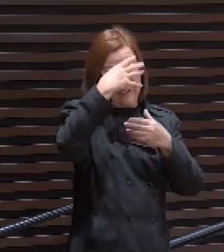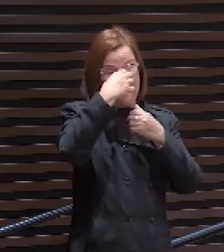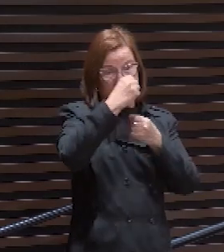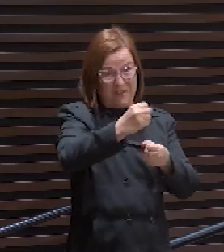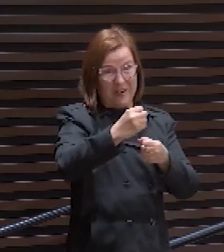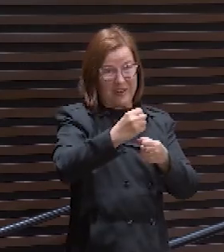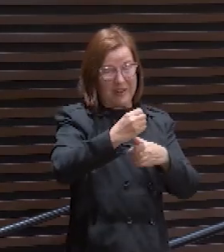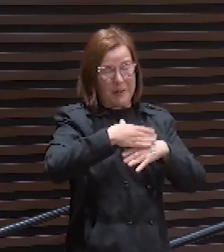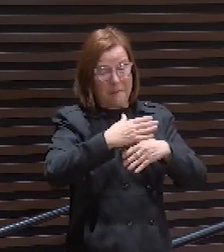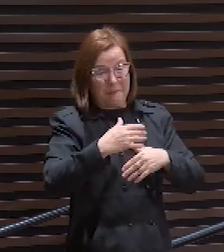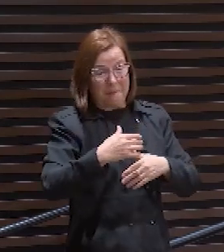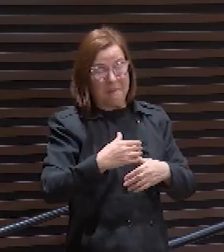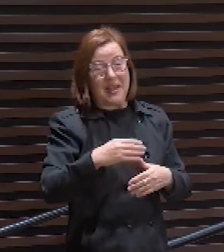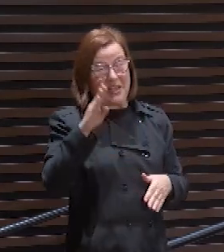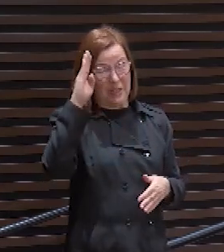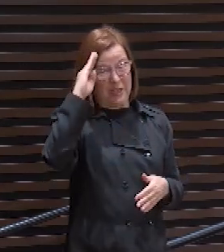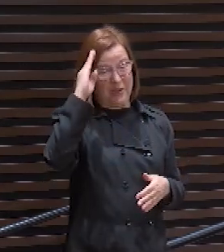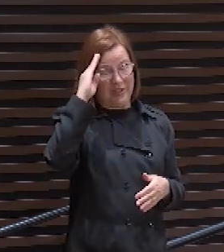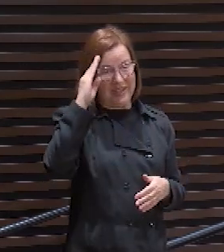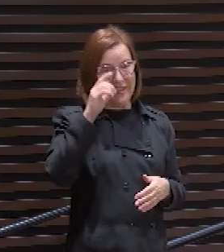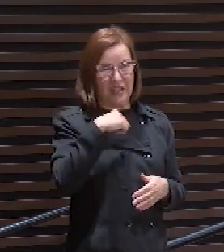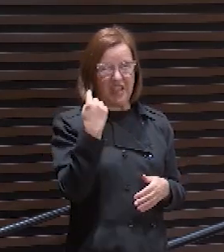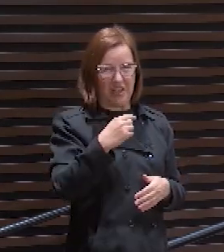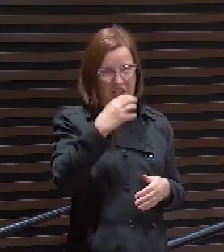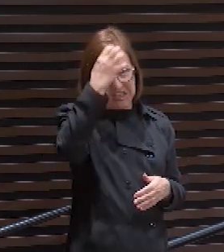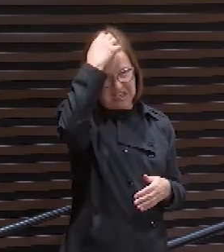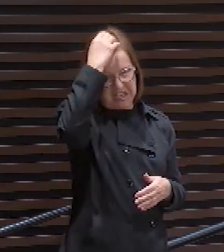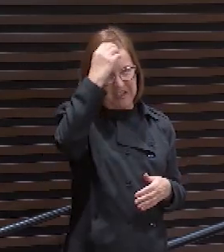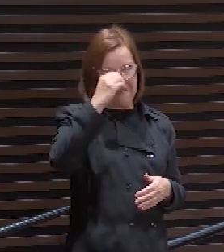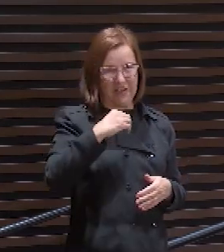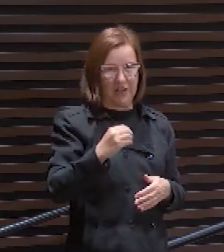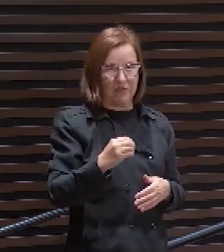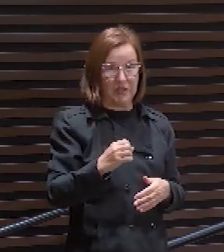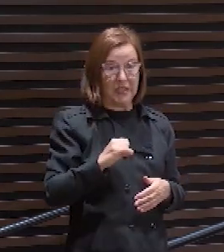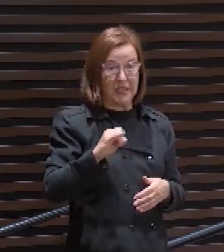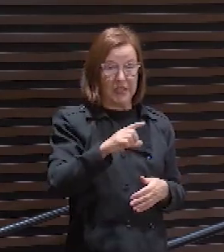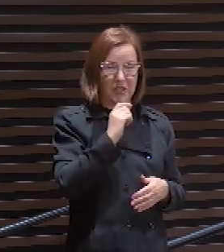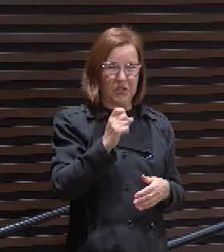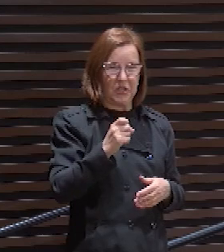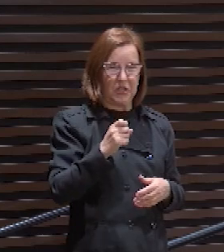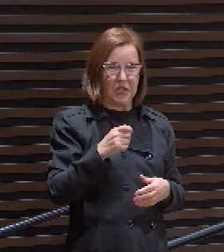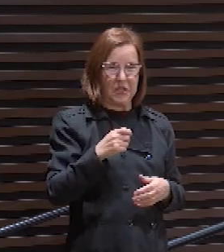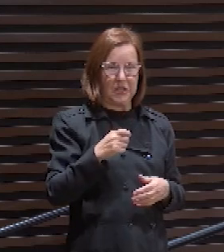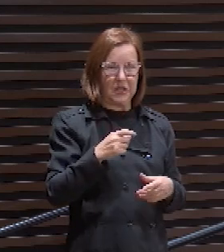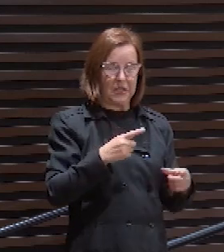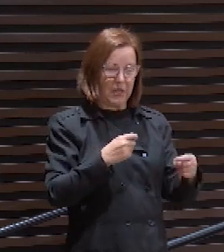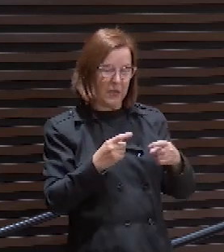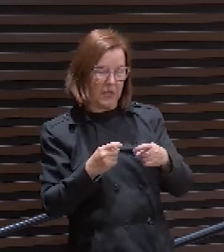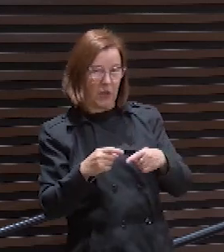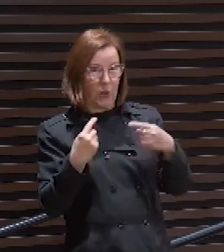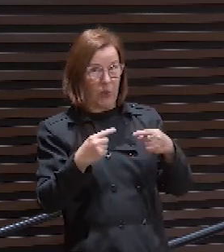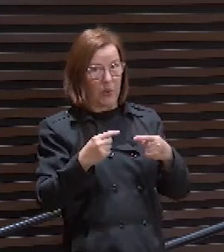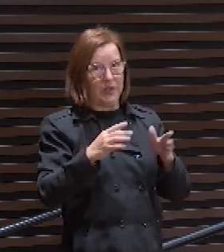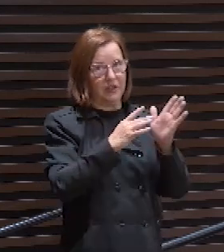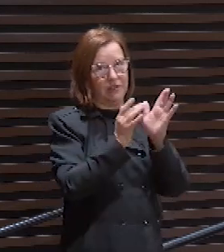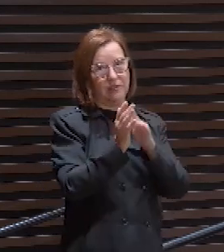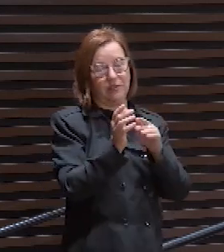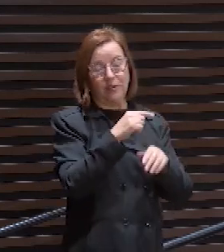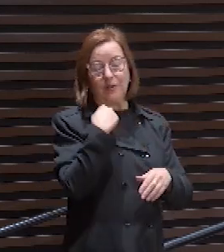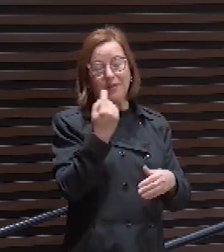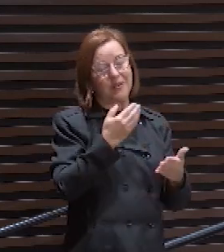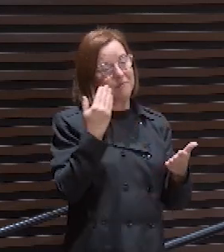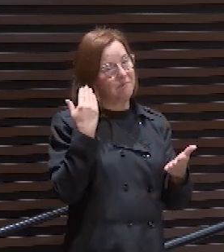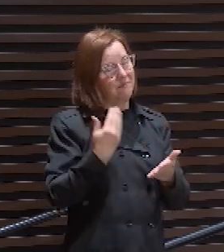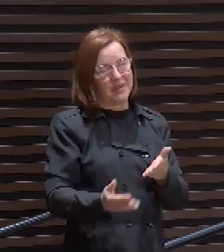fraco, quando nós batalharmos com Ele, nós perderemos essa batalha. Perderemos